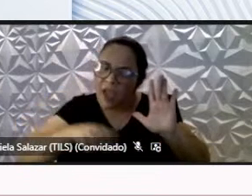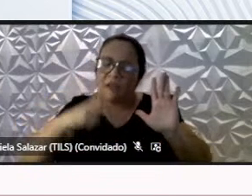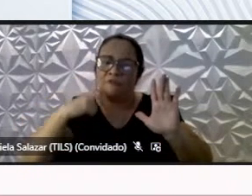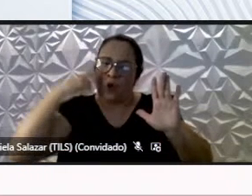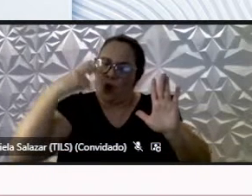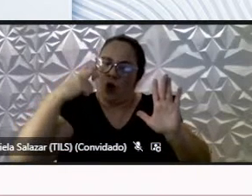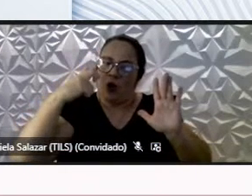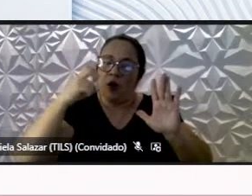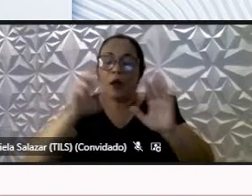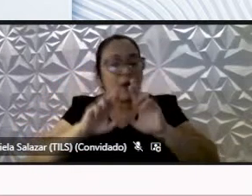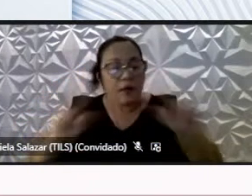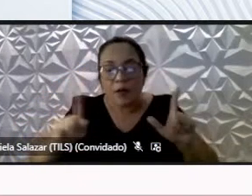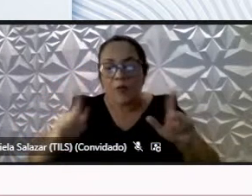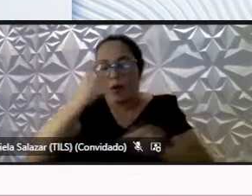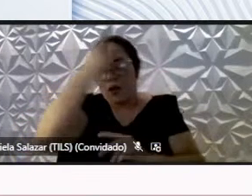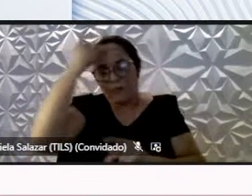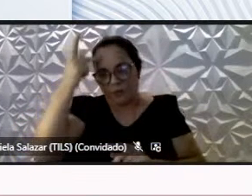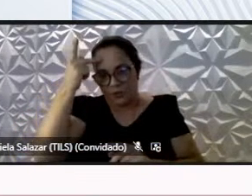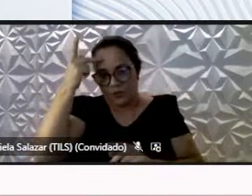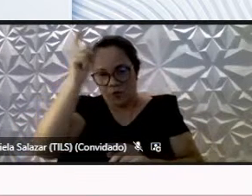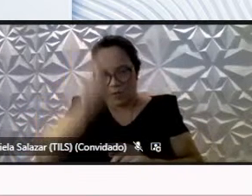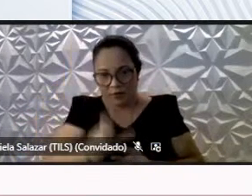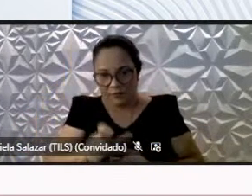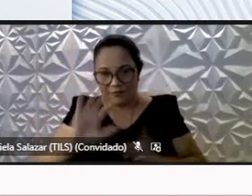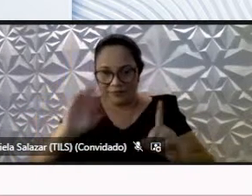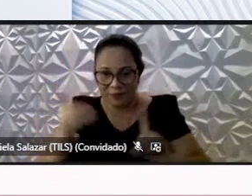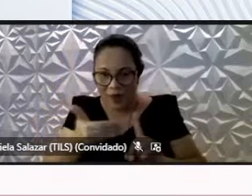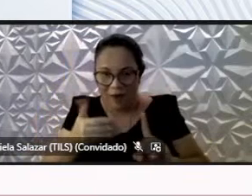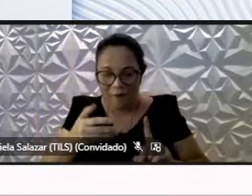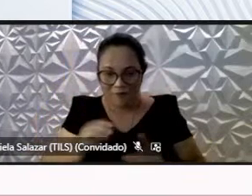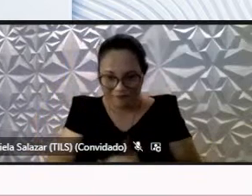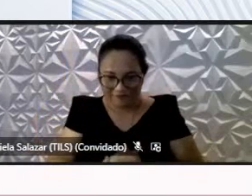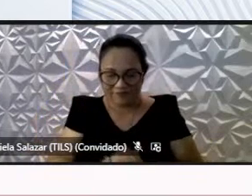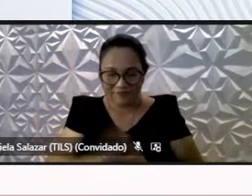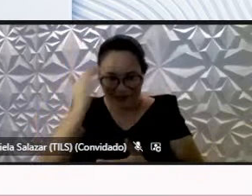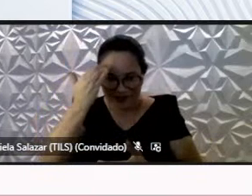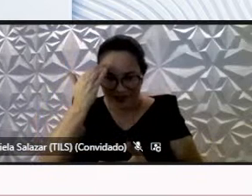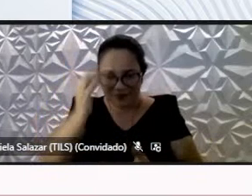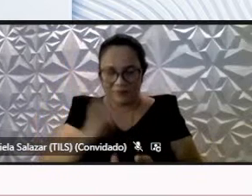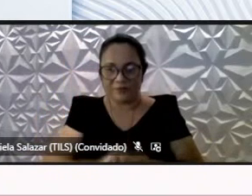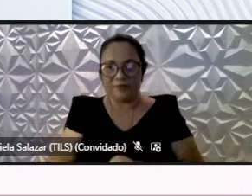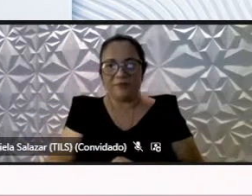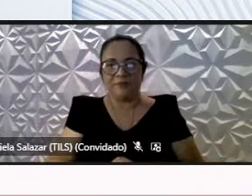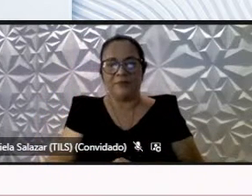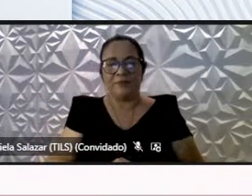you include people who are important to the perpetrator of harm,